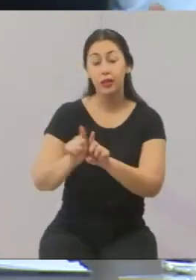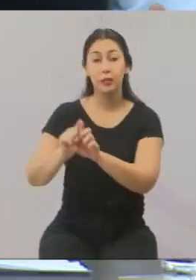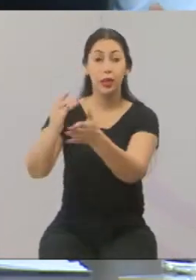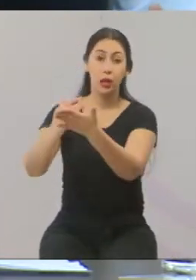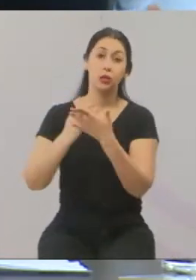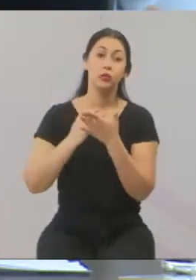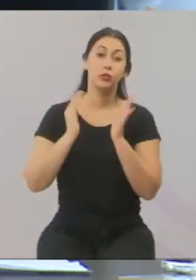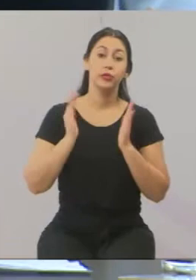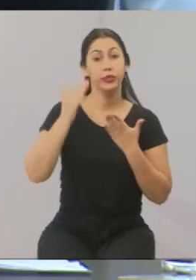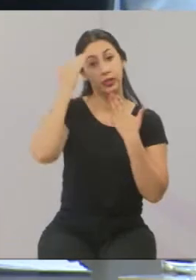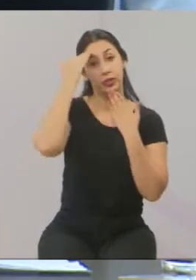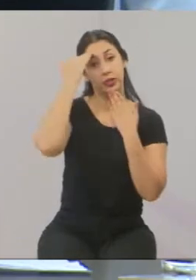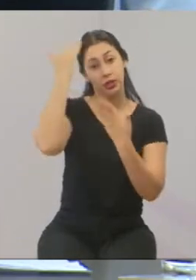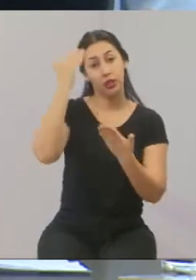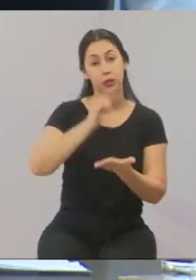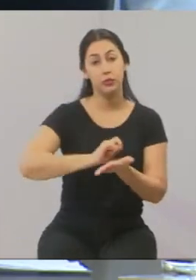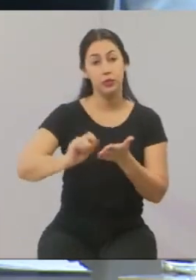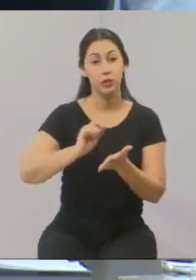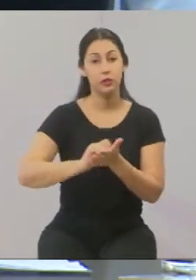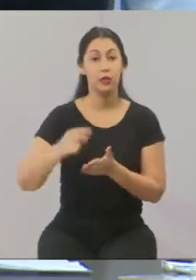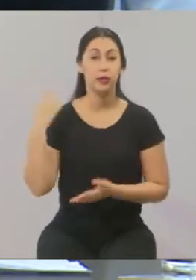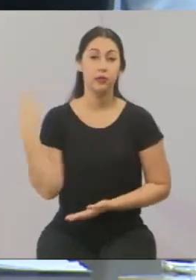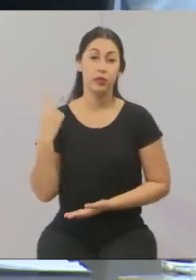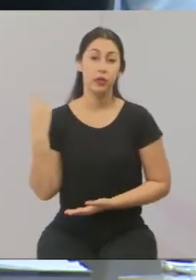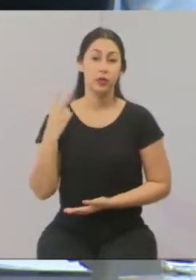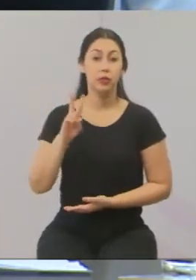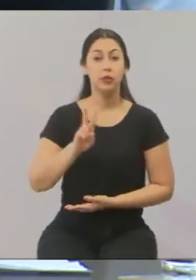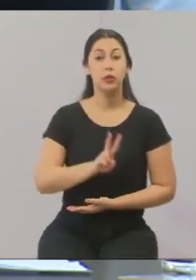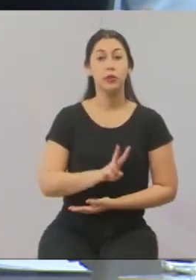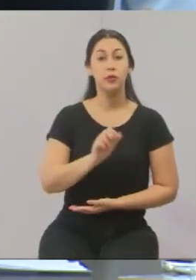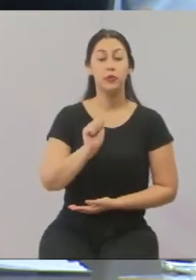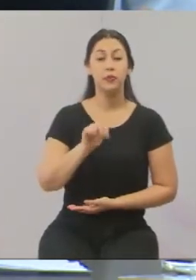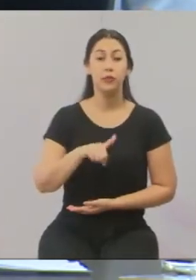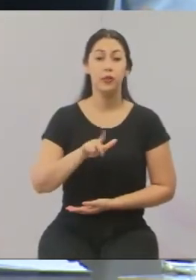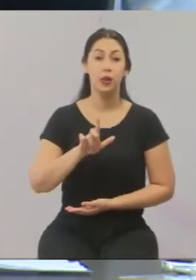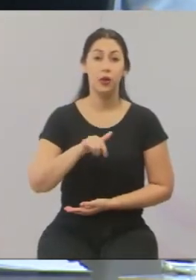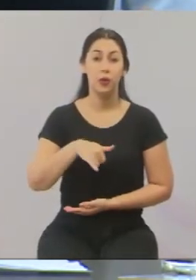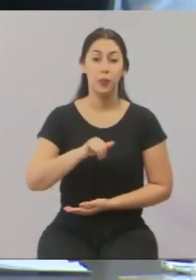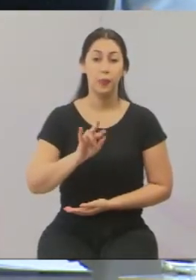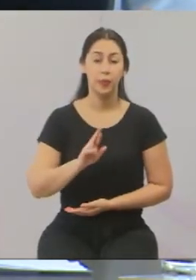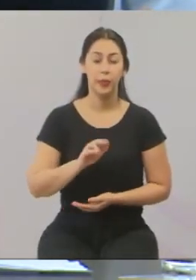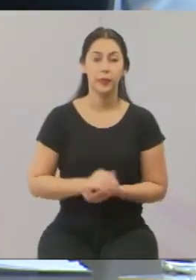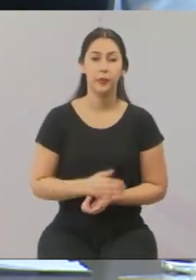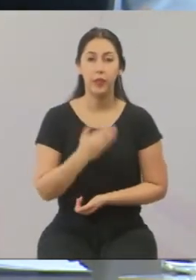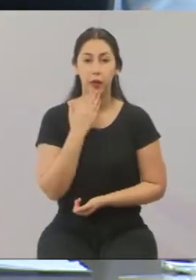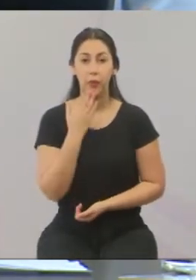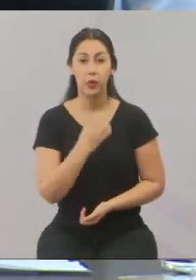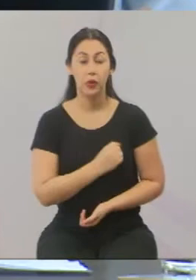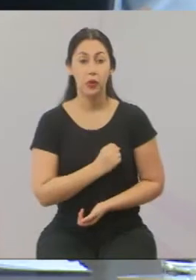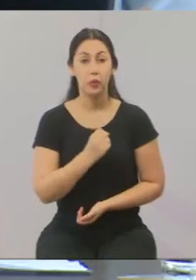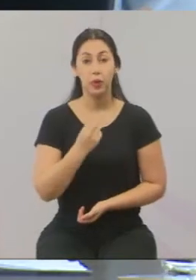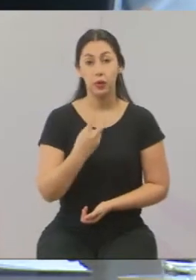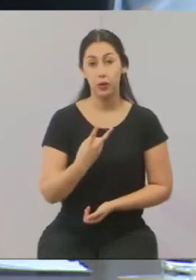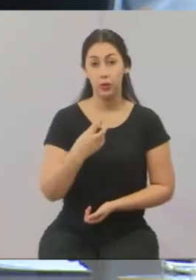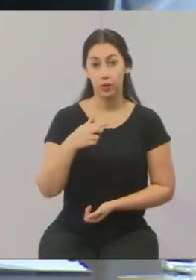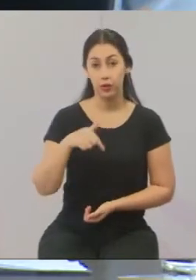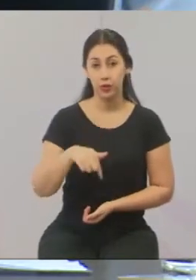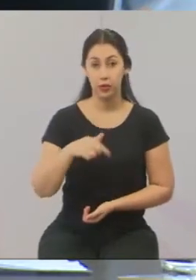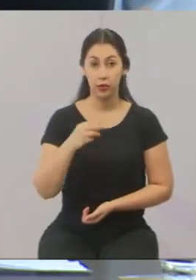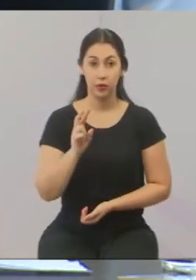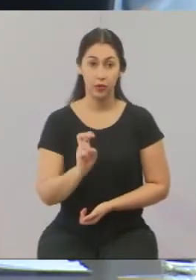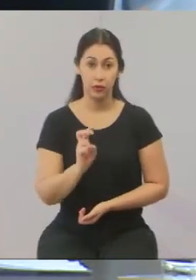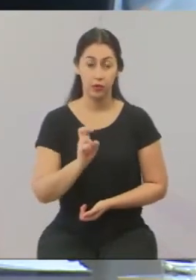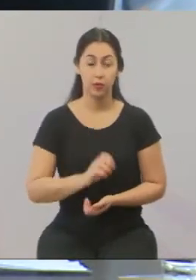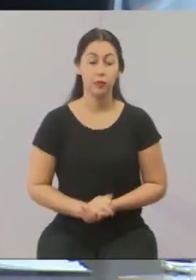atenção dispensada, subscrevemos. Vereador Valmir Parque do Meia Lua. Requerimento 275.